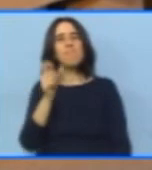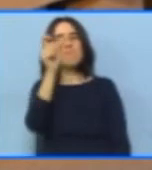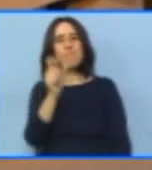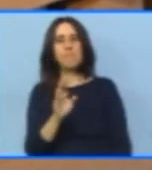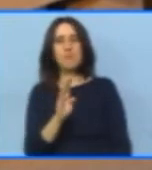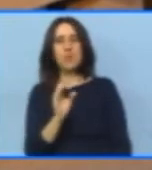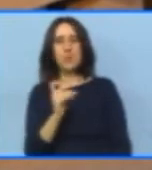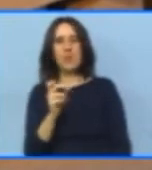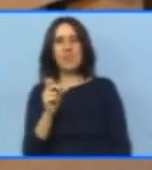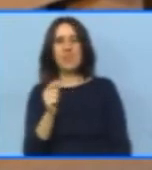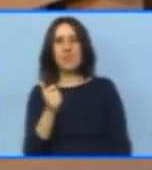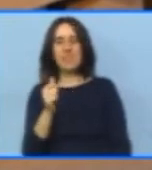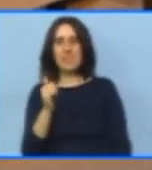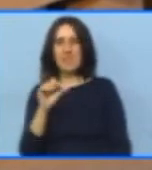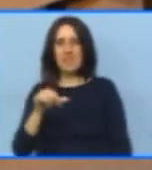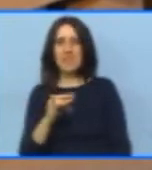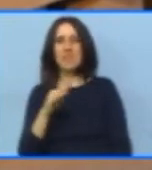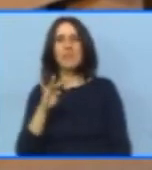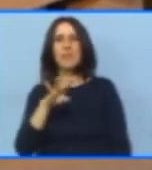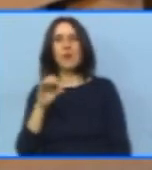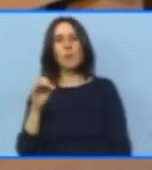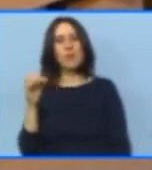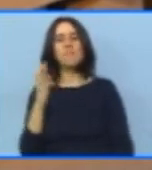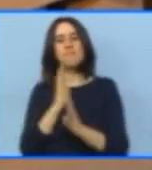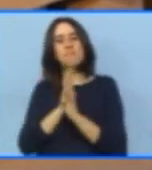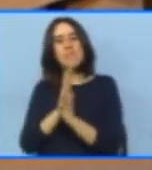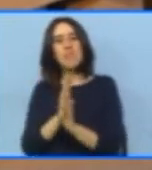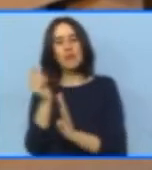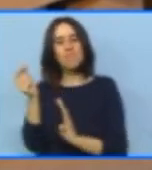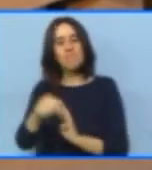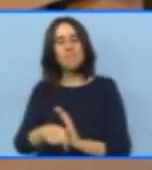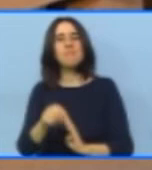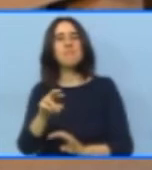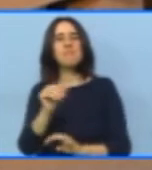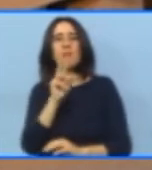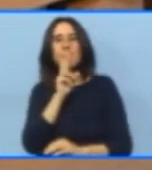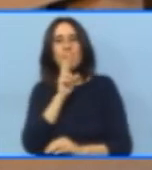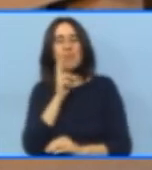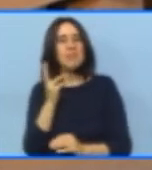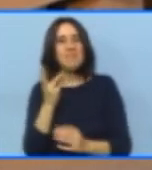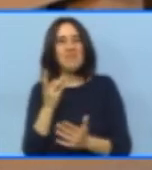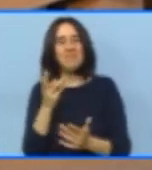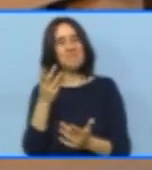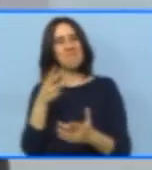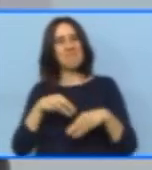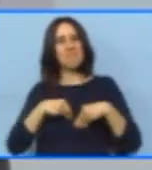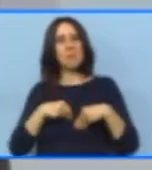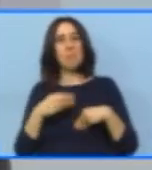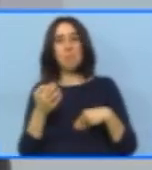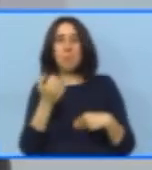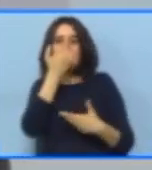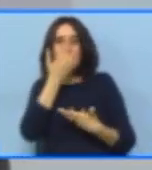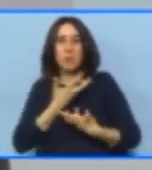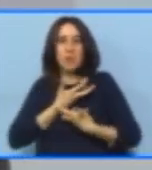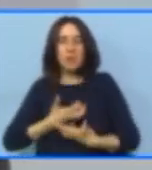Franco, esta opção dele ir como peregrino, especificamente a Fátima? Há aqui alguma desilusão coletiva dos portugueses